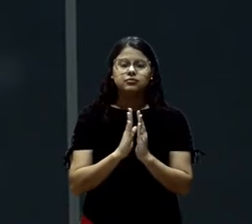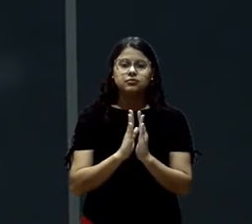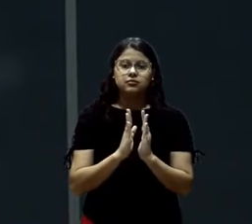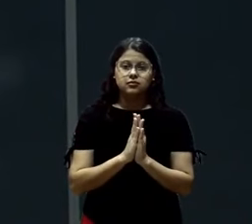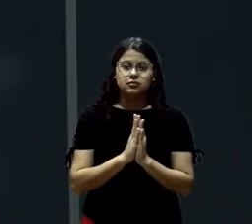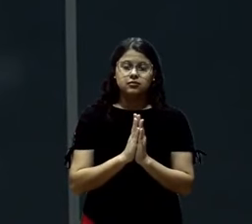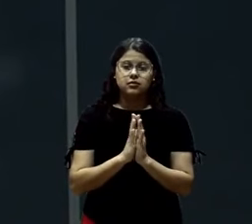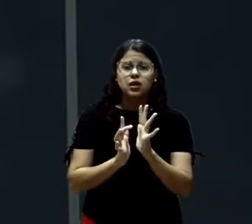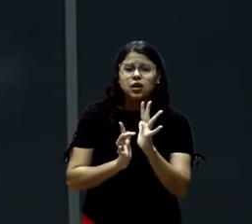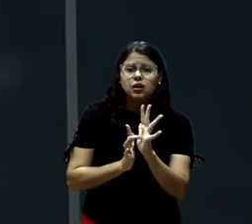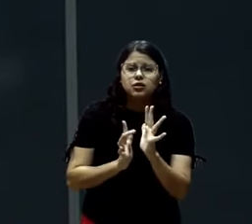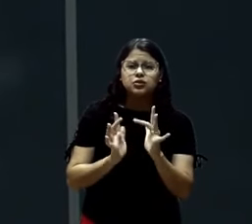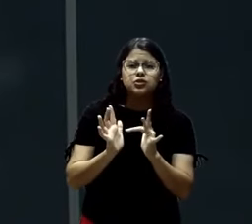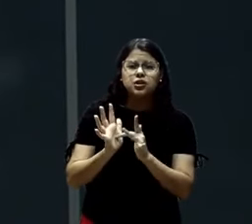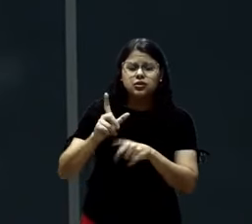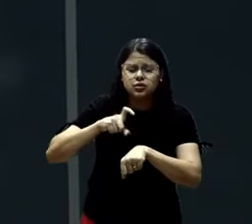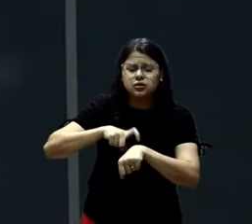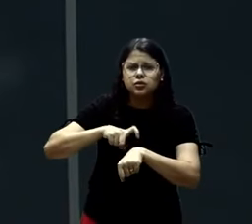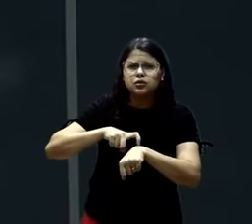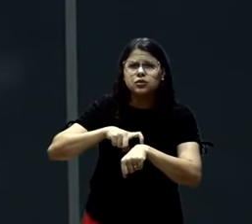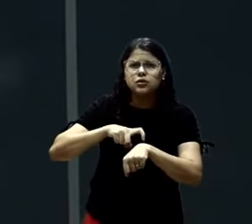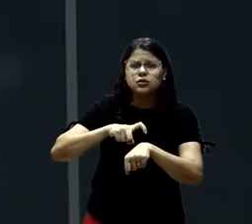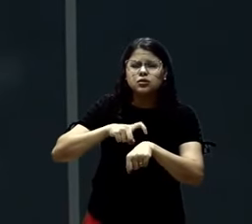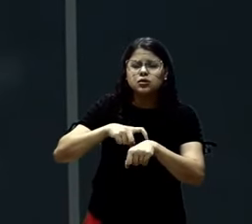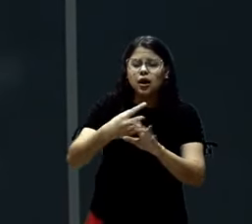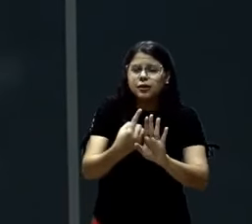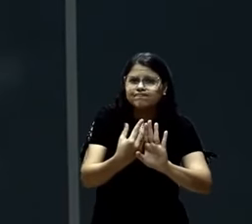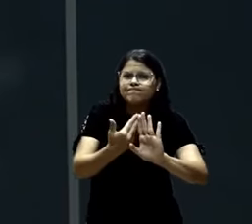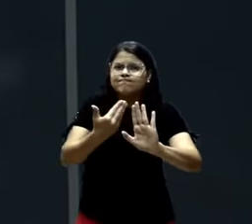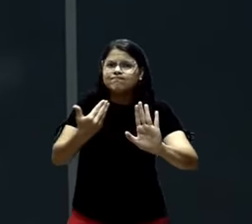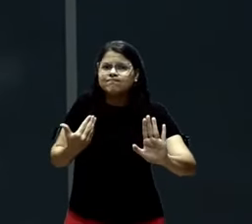dos momentos onde Jesus se retirava